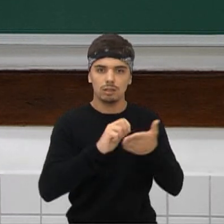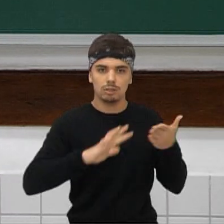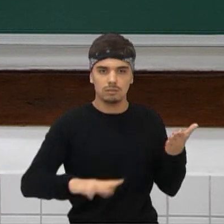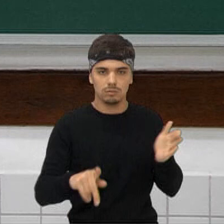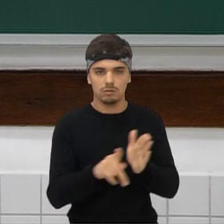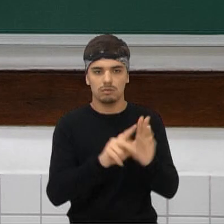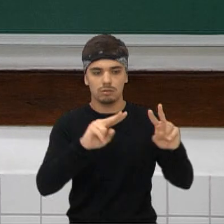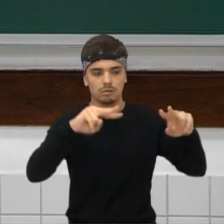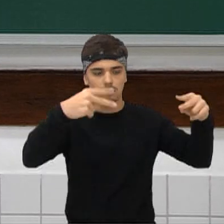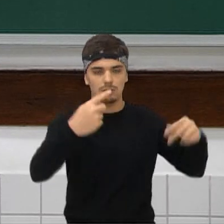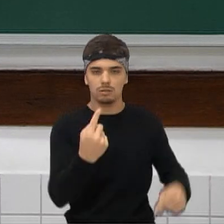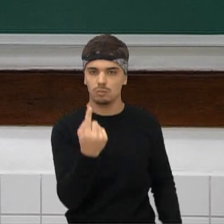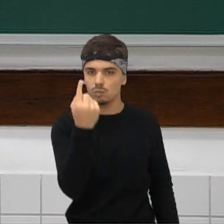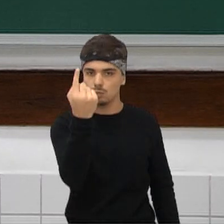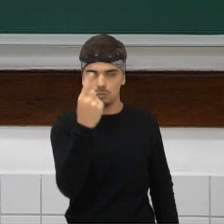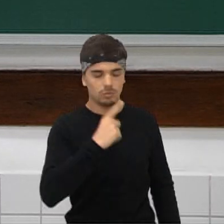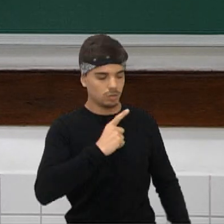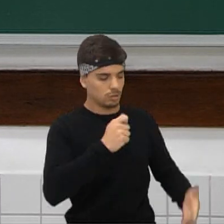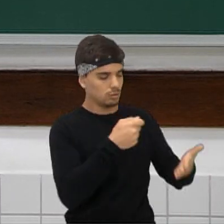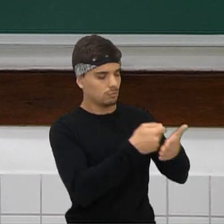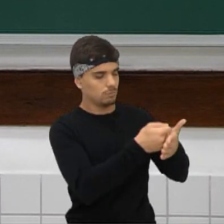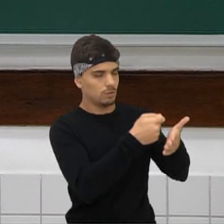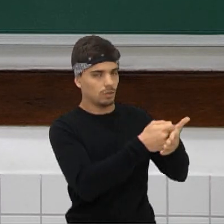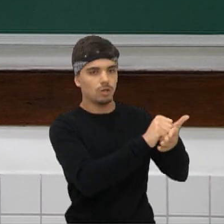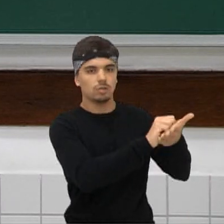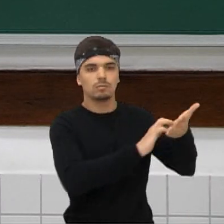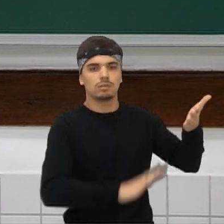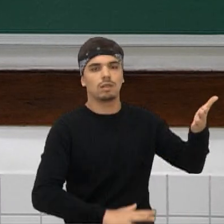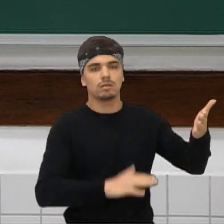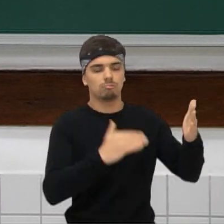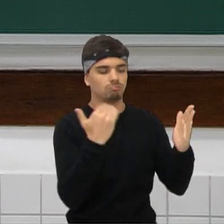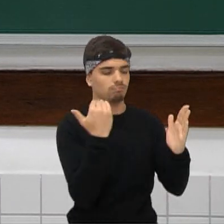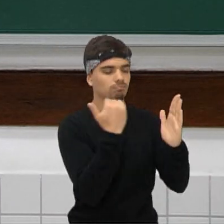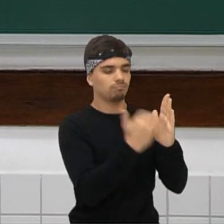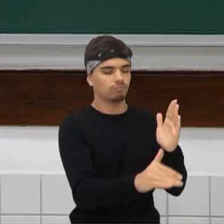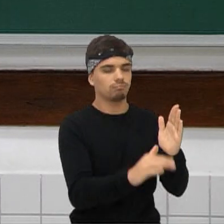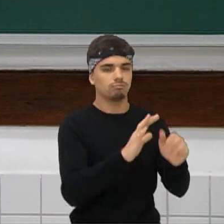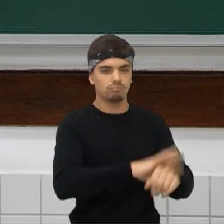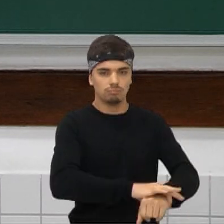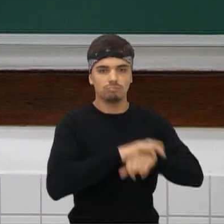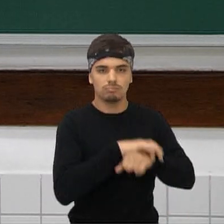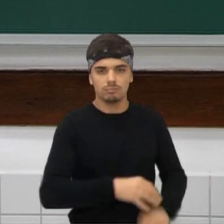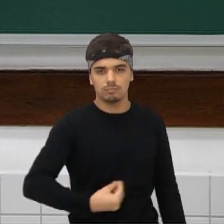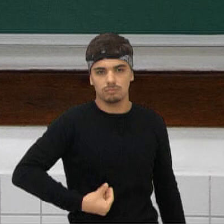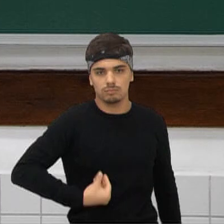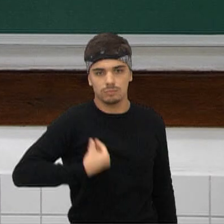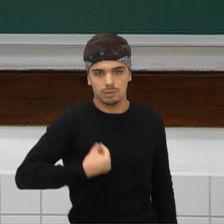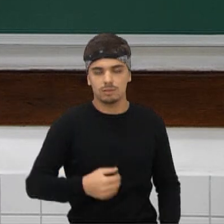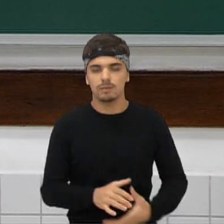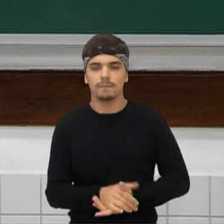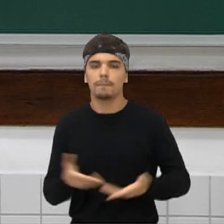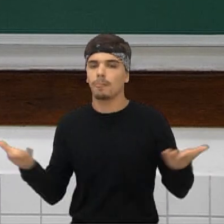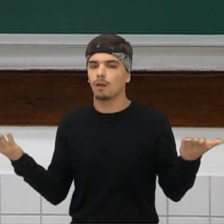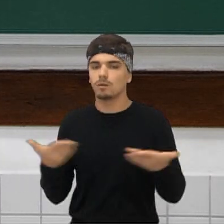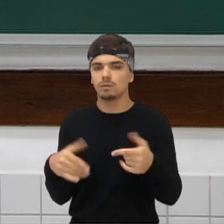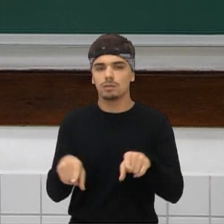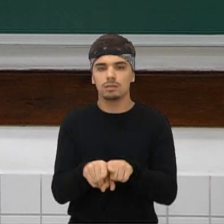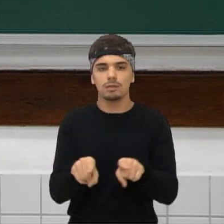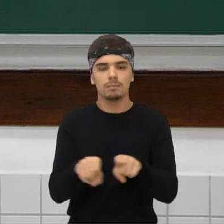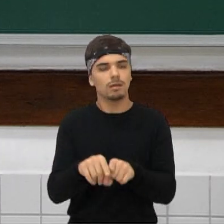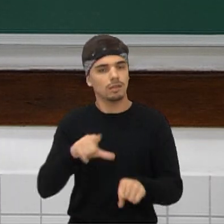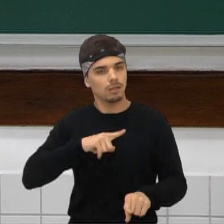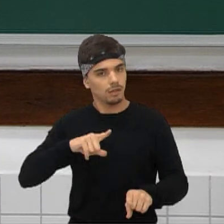né, no link número 1, atividade obrigatória, envia, né, também para garantir a sua presença. E hoje nós também temos